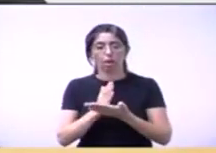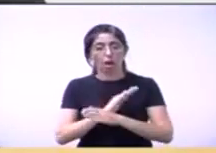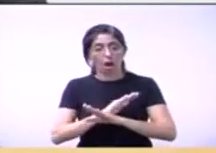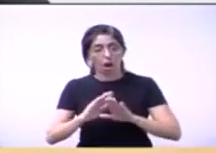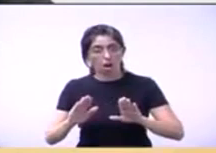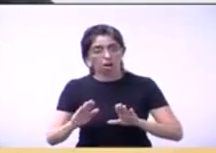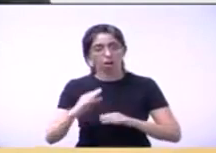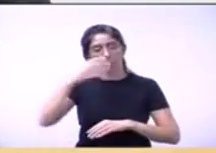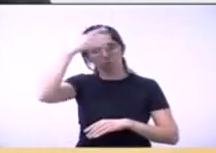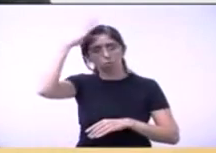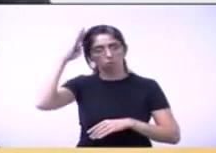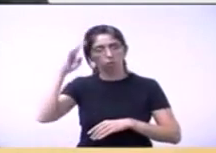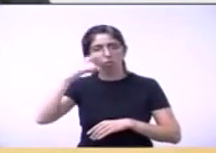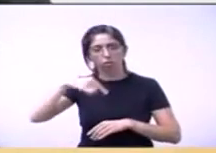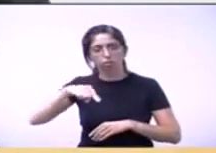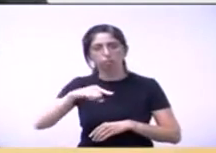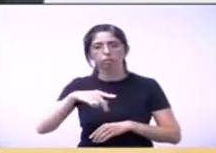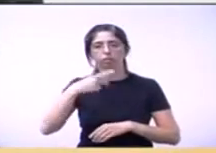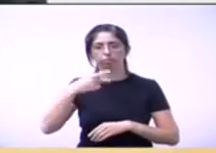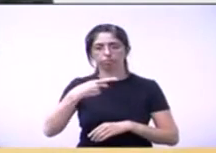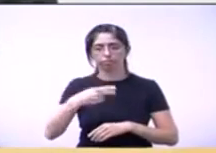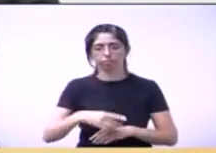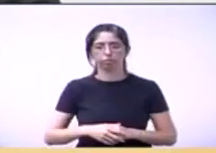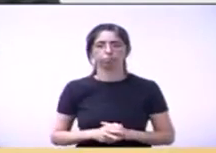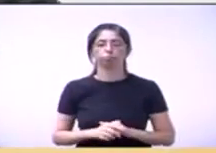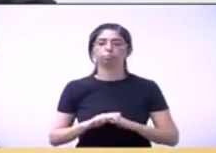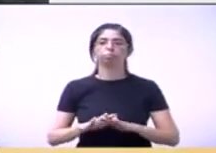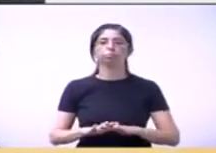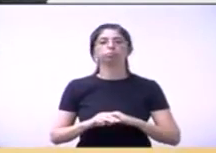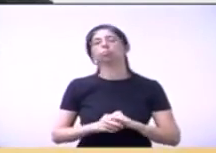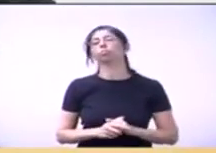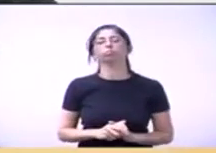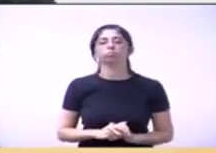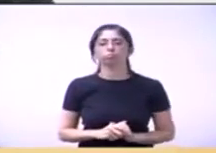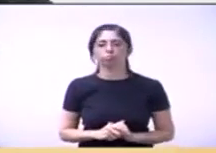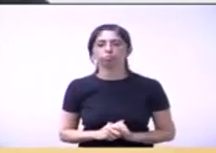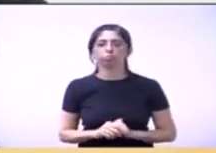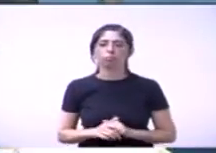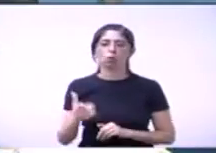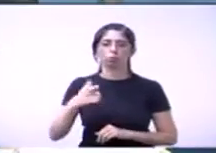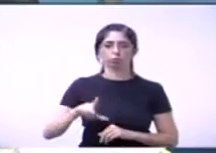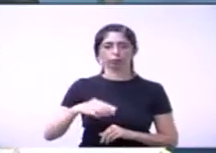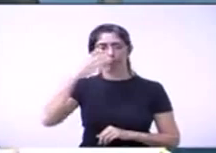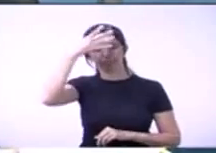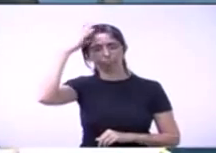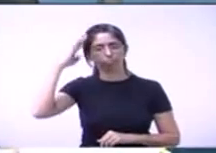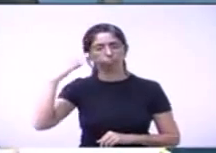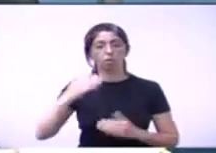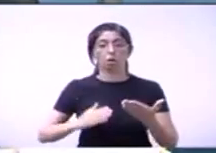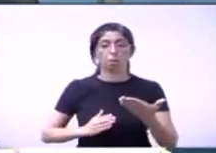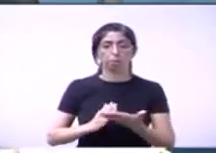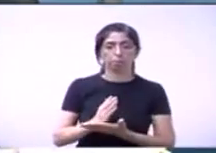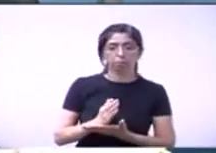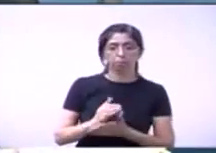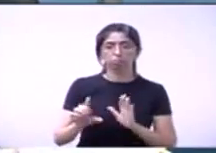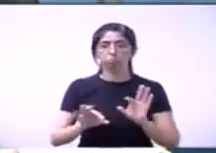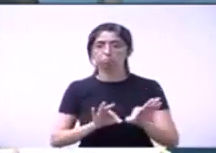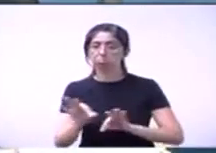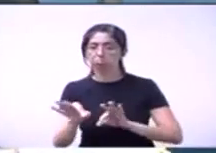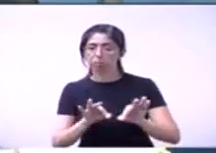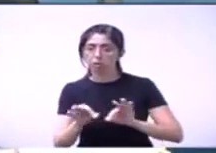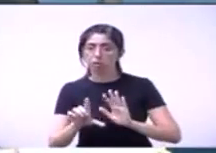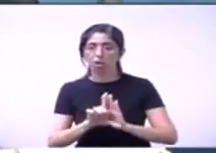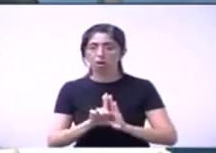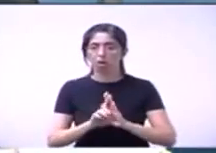favor, respeite a vereadora. Obrigado, os vereadores. Quer dizer, então eu vou, aprovo, é ilegal. É meio que assim,